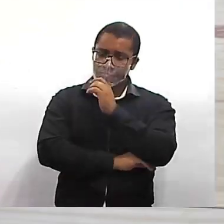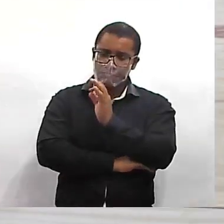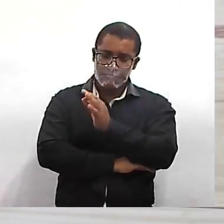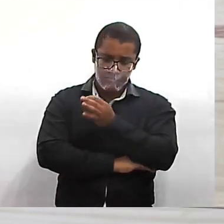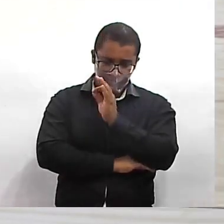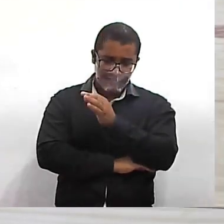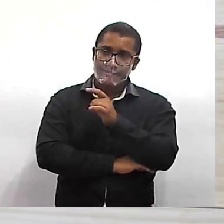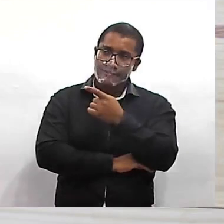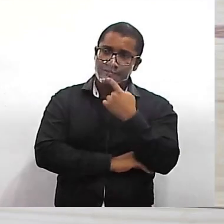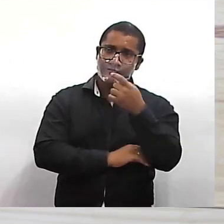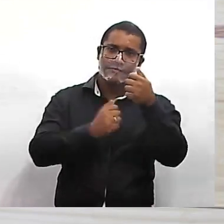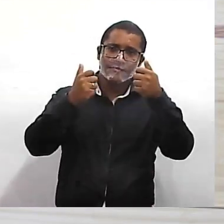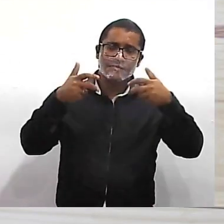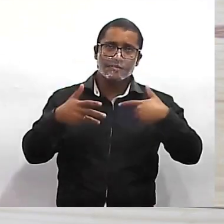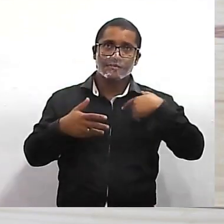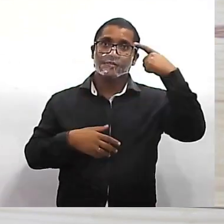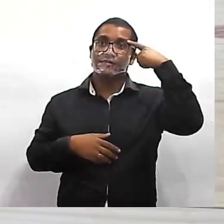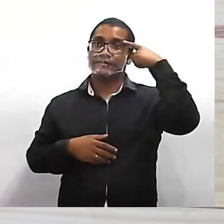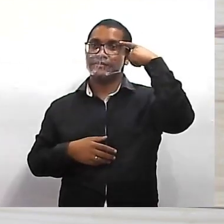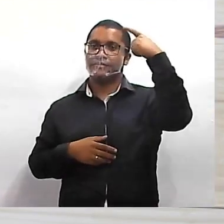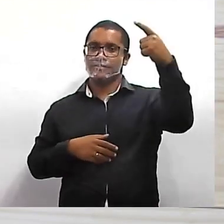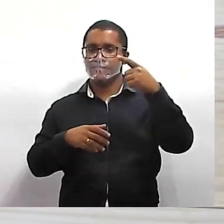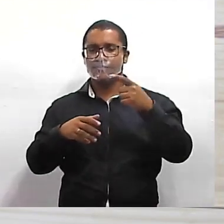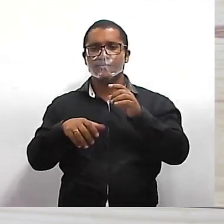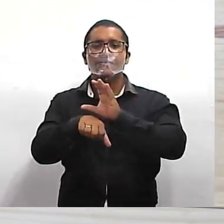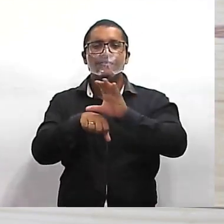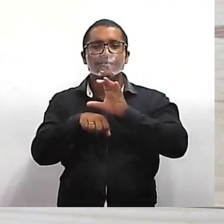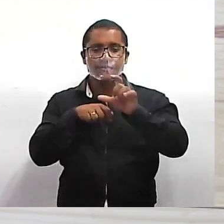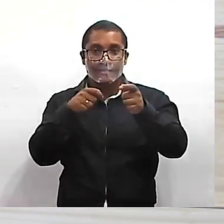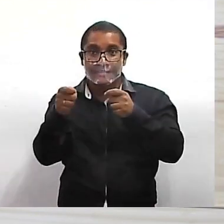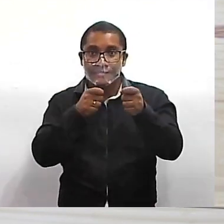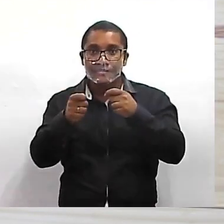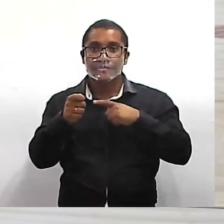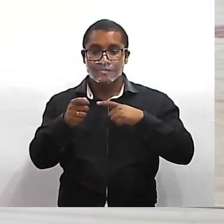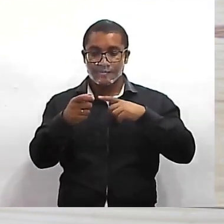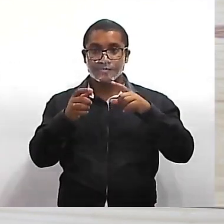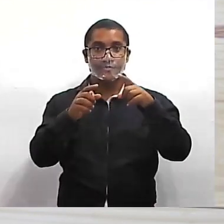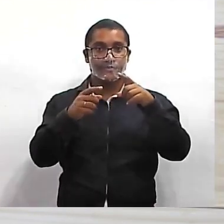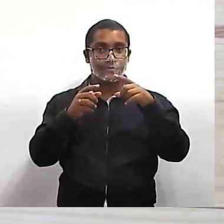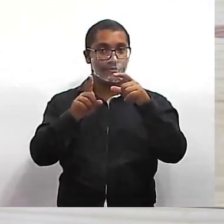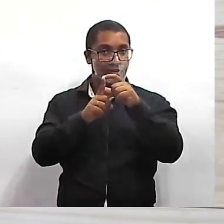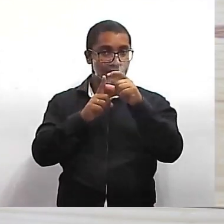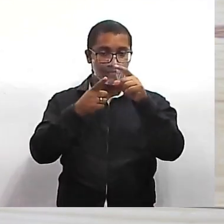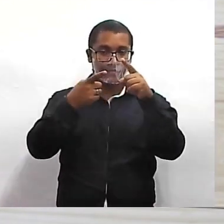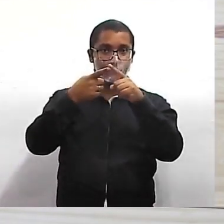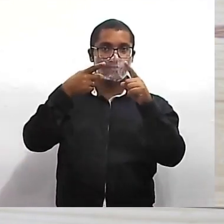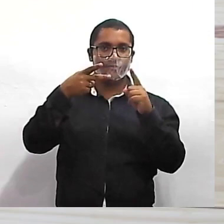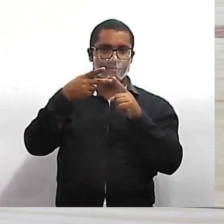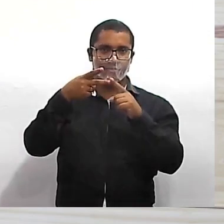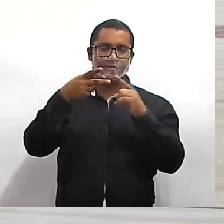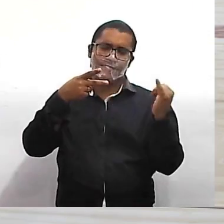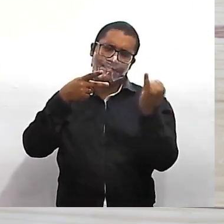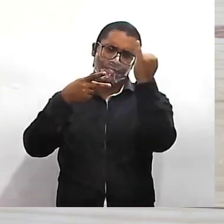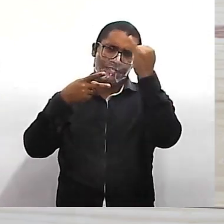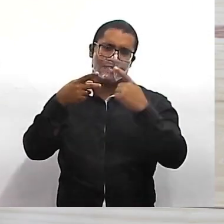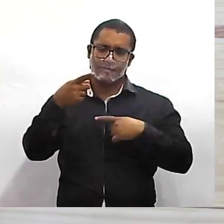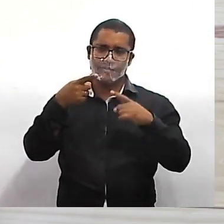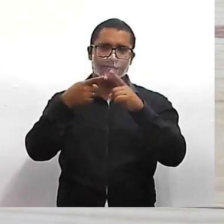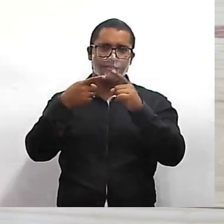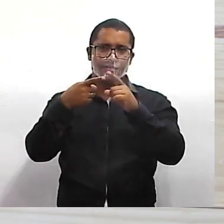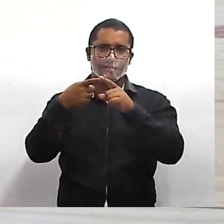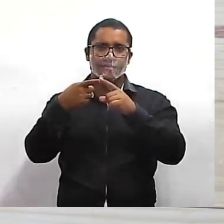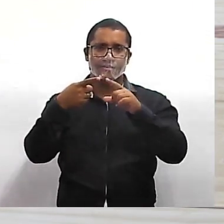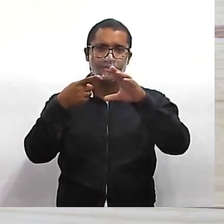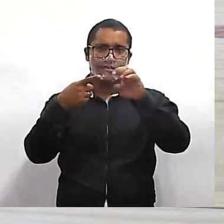importante porque eu me lembrei o seguinte. No curso de administração, duas palavrinhas que são bem importantes para o nosso caminhar é cenário